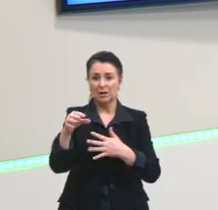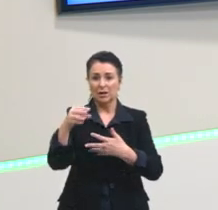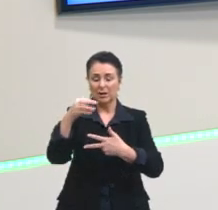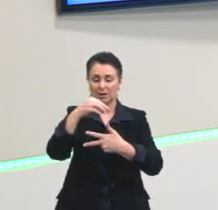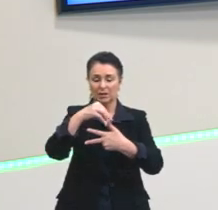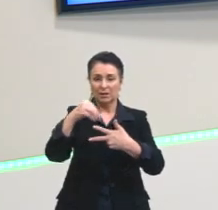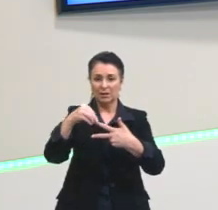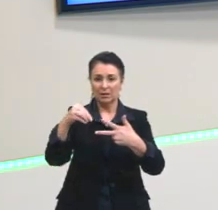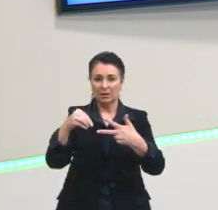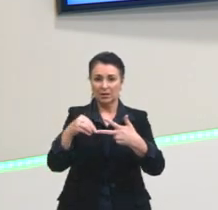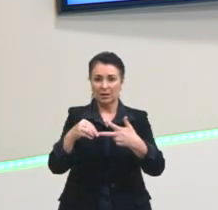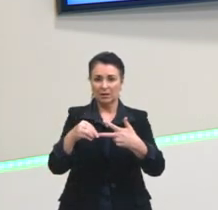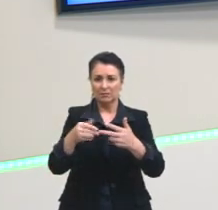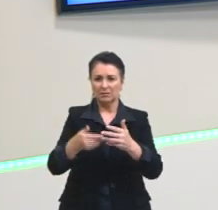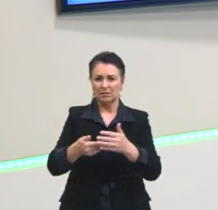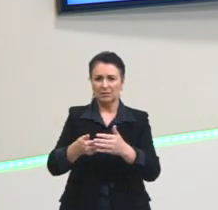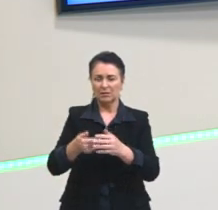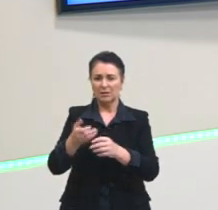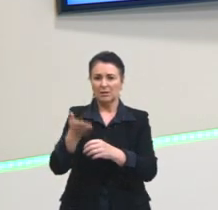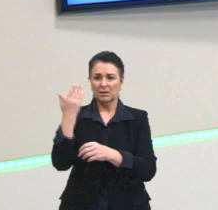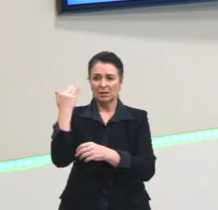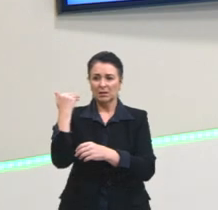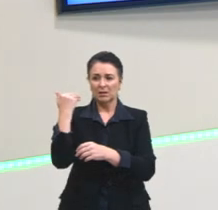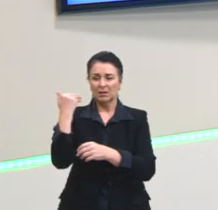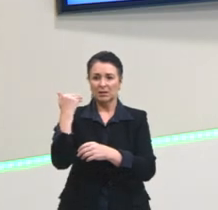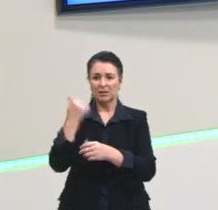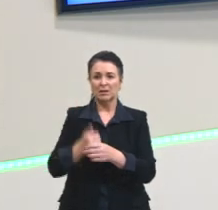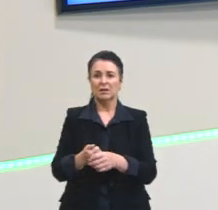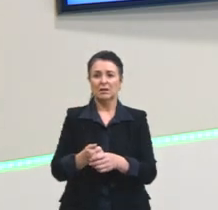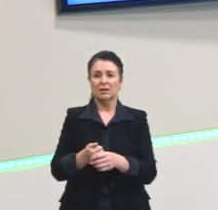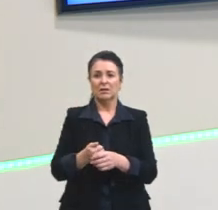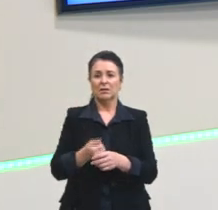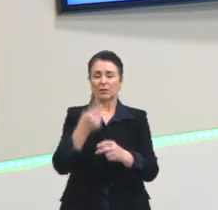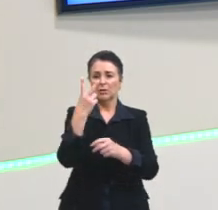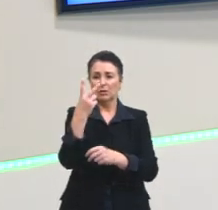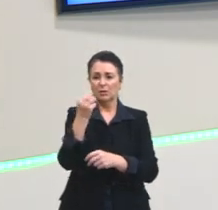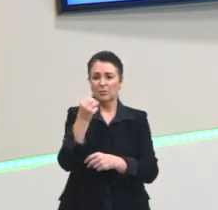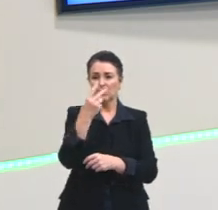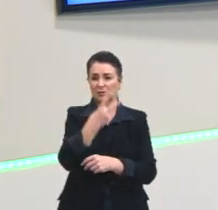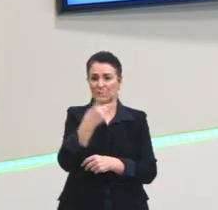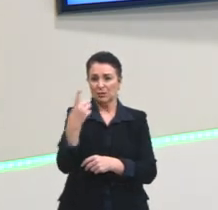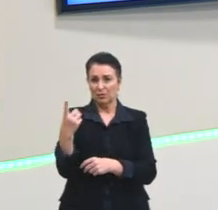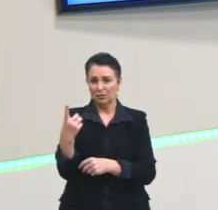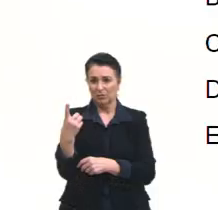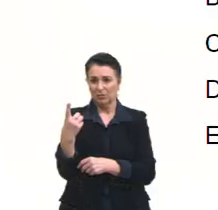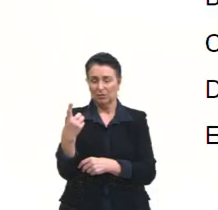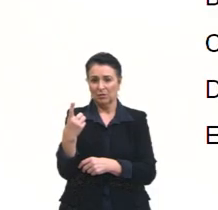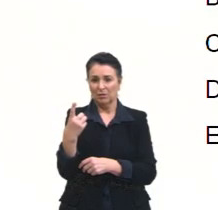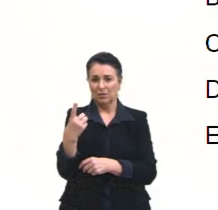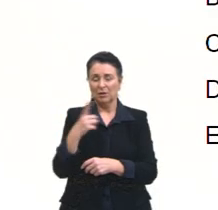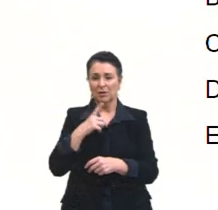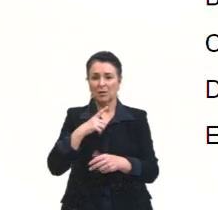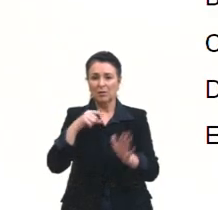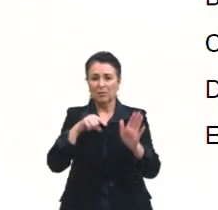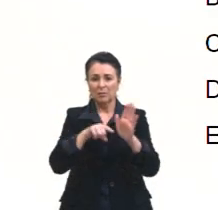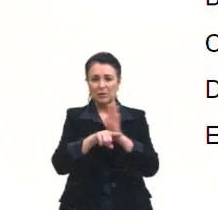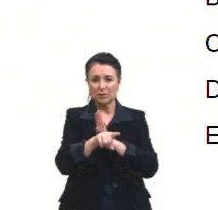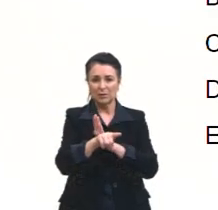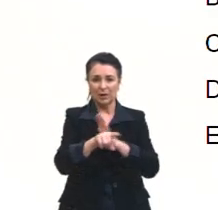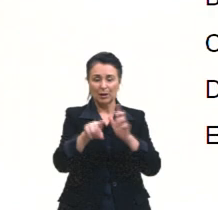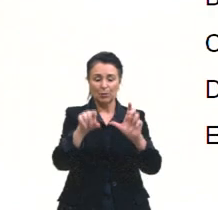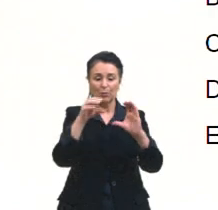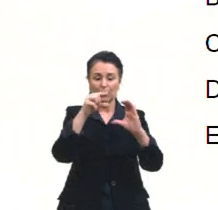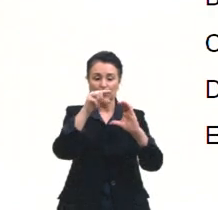ENEM aula e nem anterior bem e sente isso a gente Enem de 2021 Caiu um a questão sobre